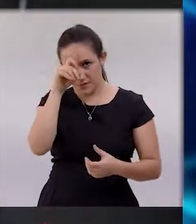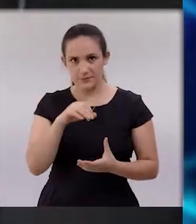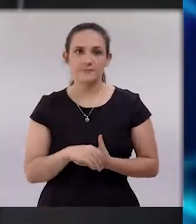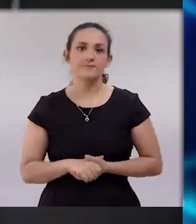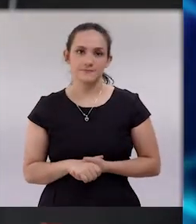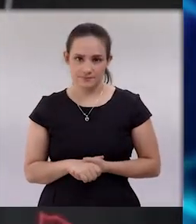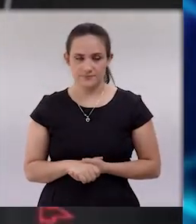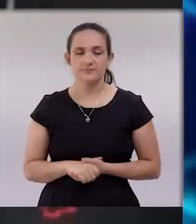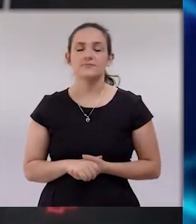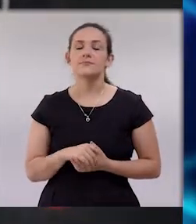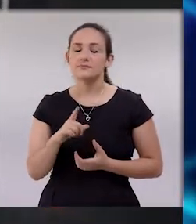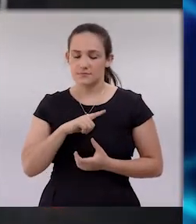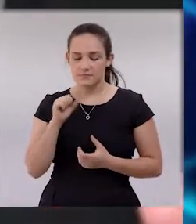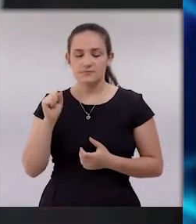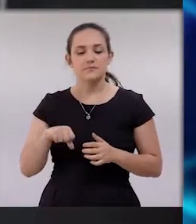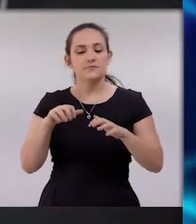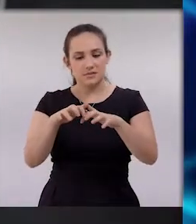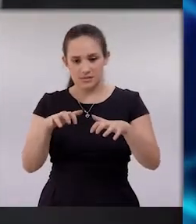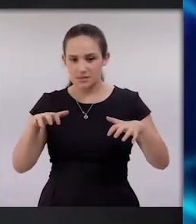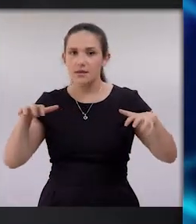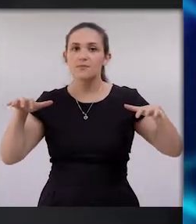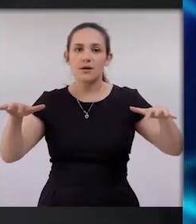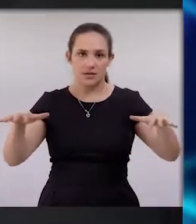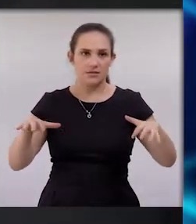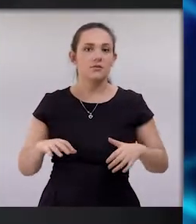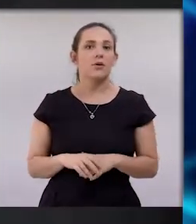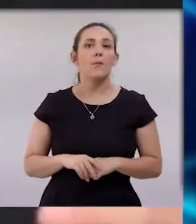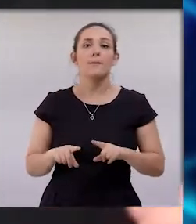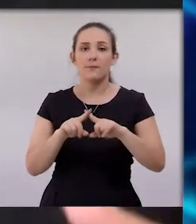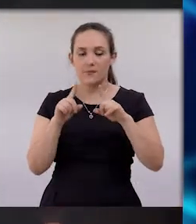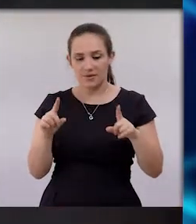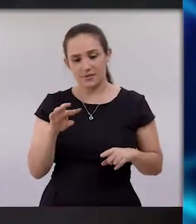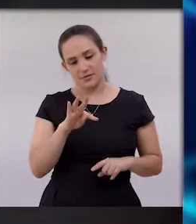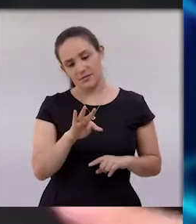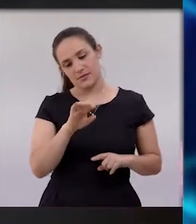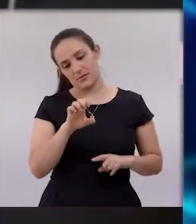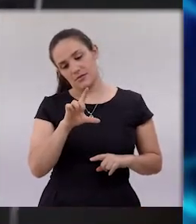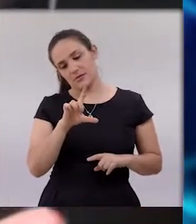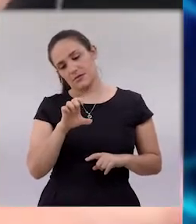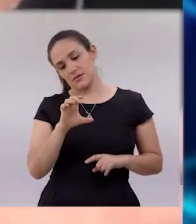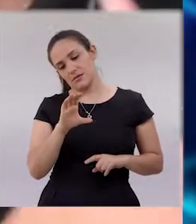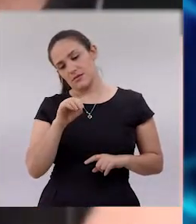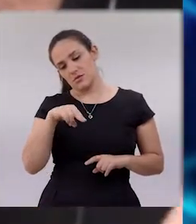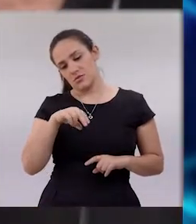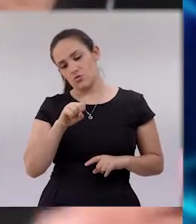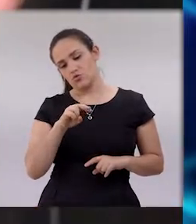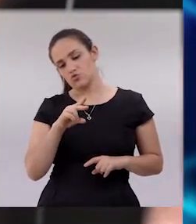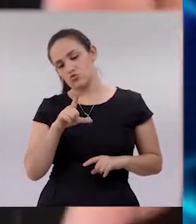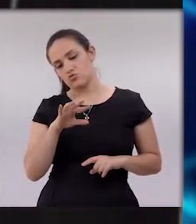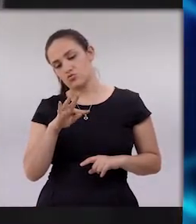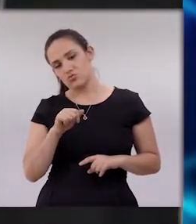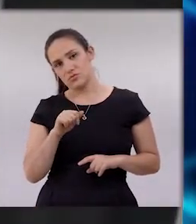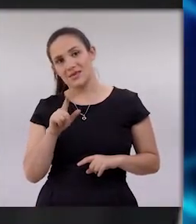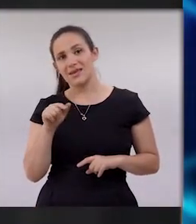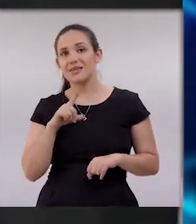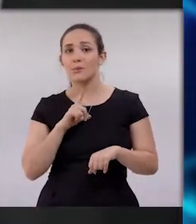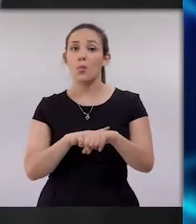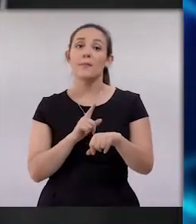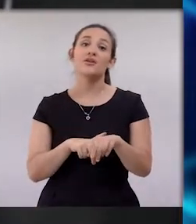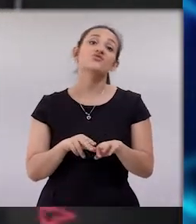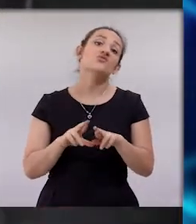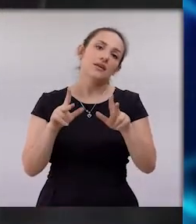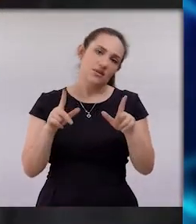presencial. Tá? Então, existe sim essa diferenciação, porém, a teleconsulta e a teleinterconsulta, elas atuam em